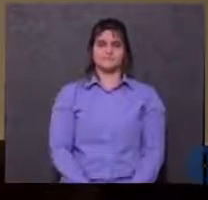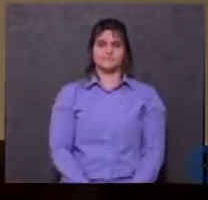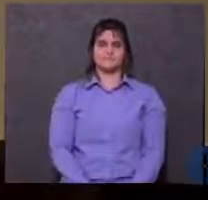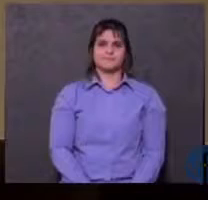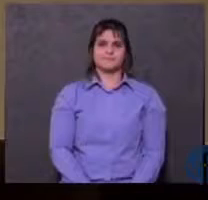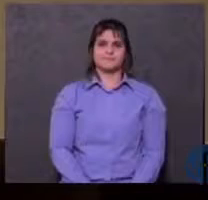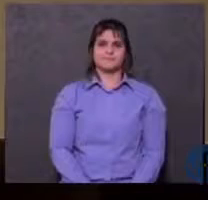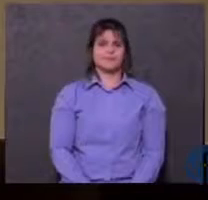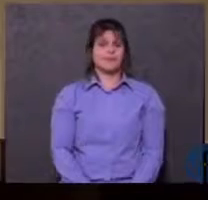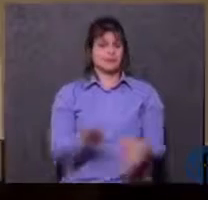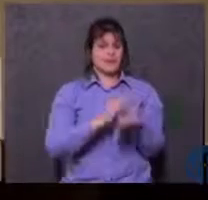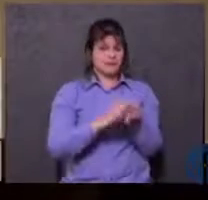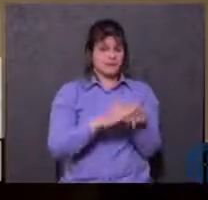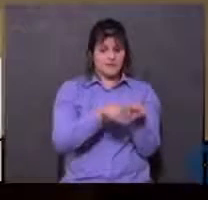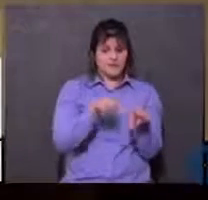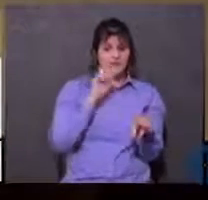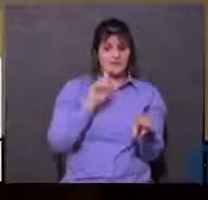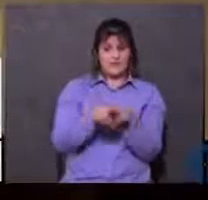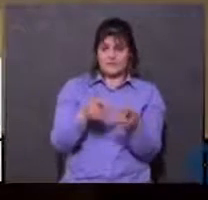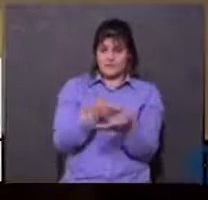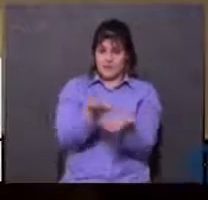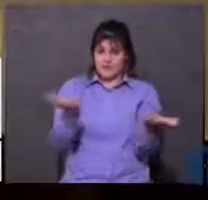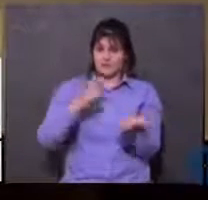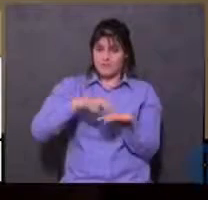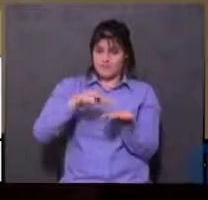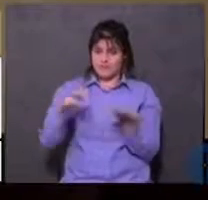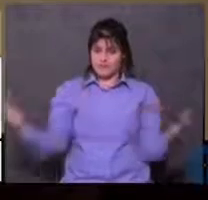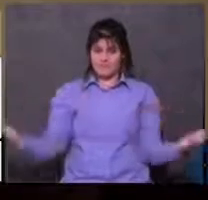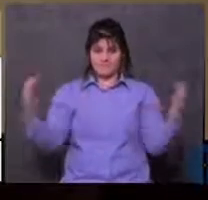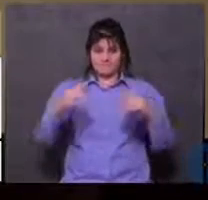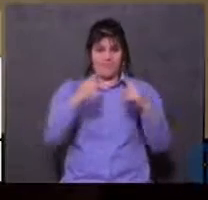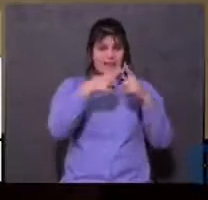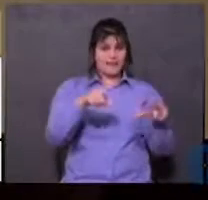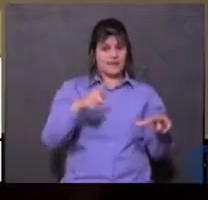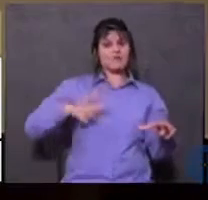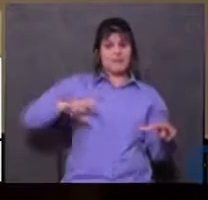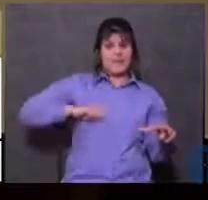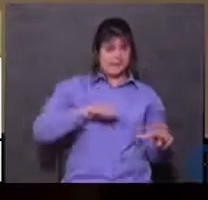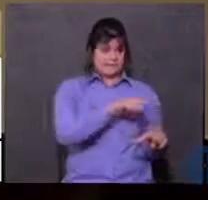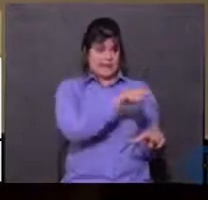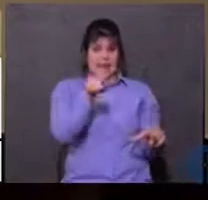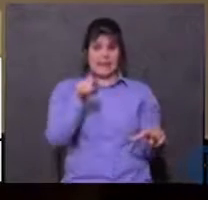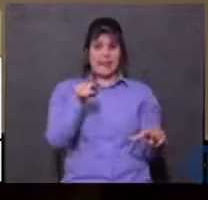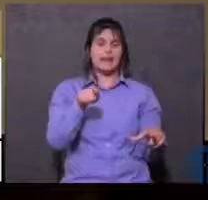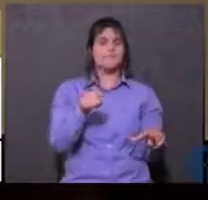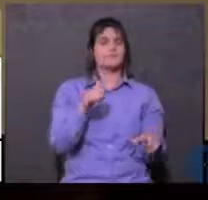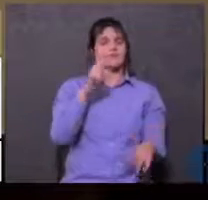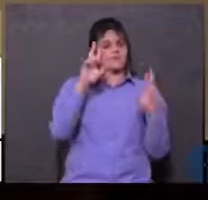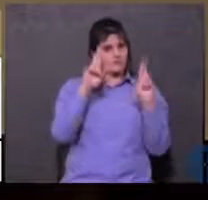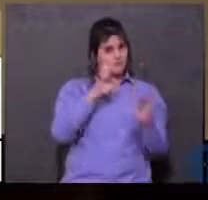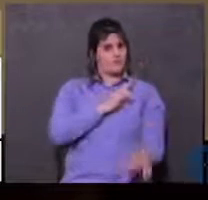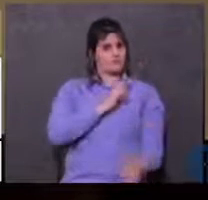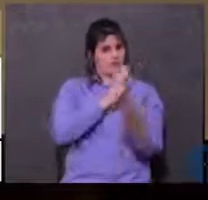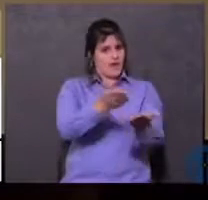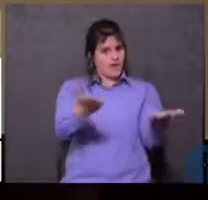Queridos hermanos y hermanas, peregrinos de lengua española, el Señor esté con vosotros.